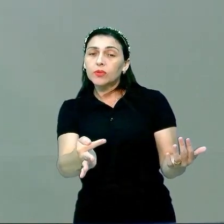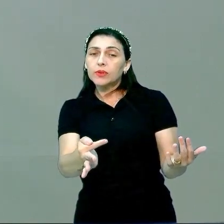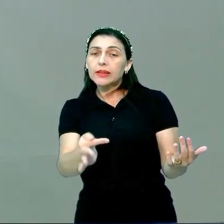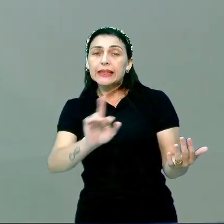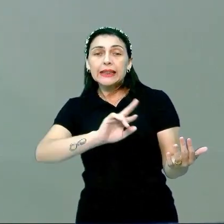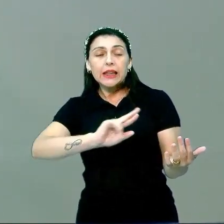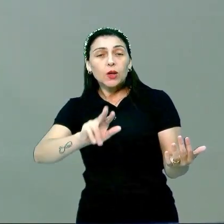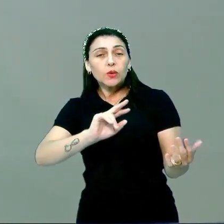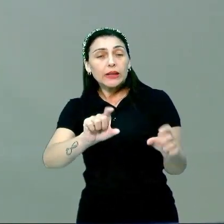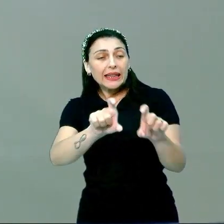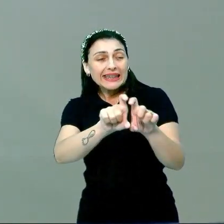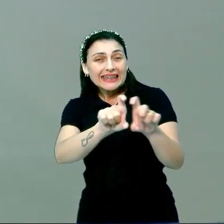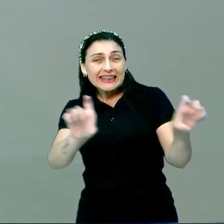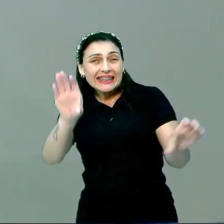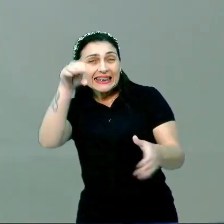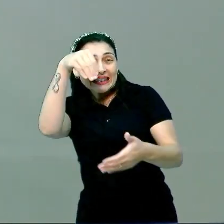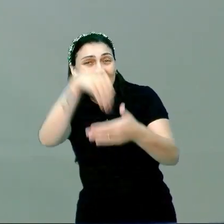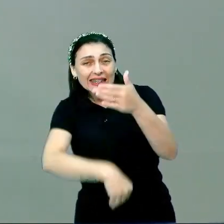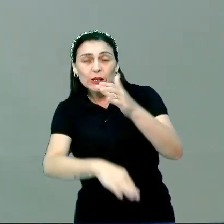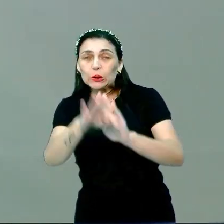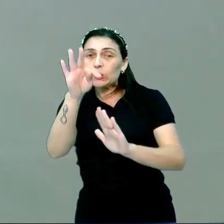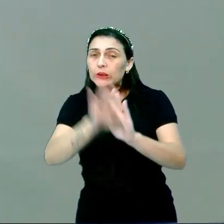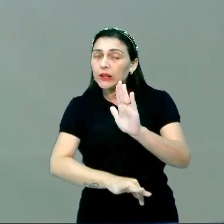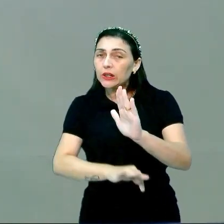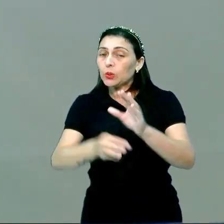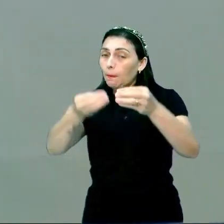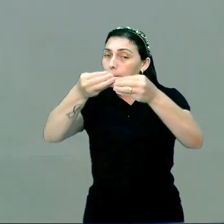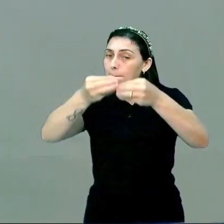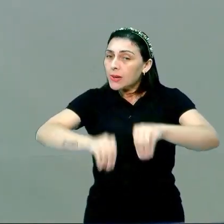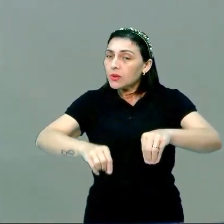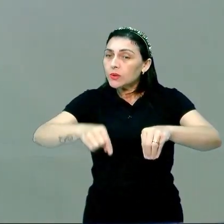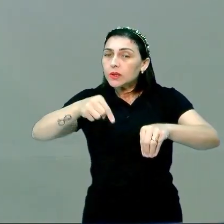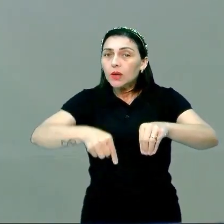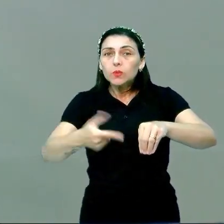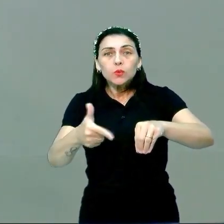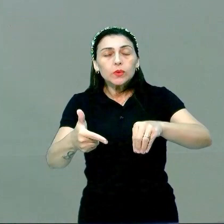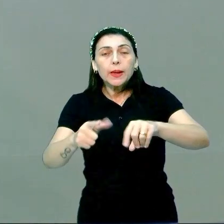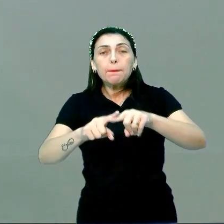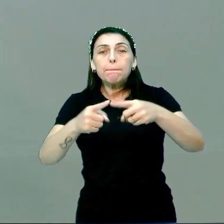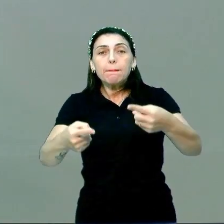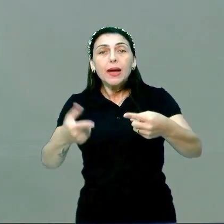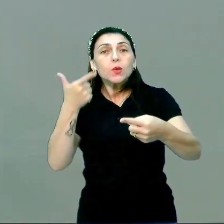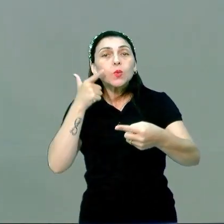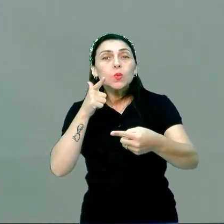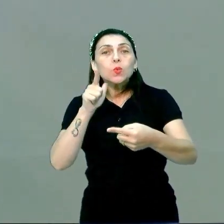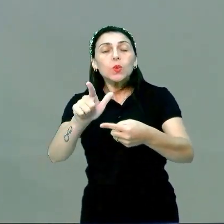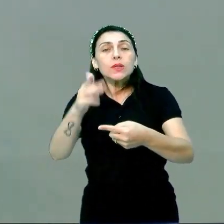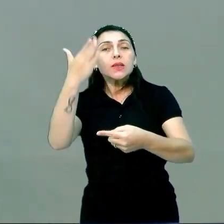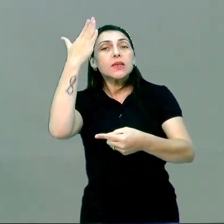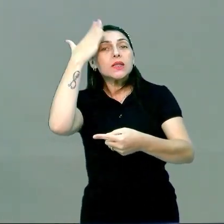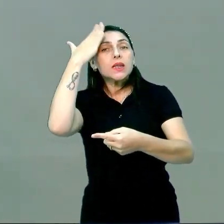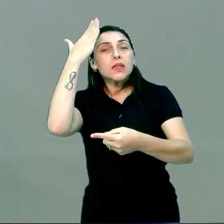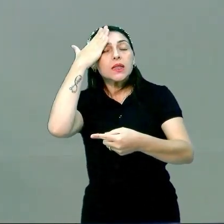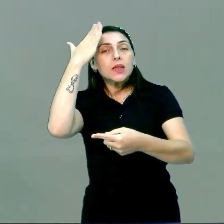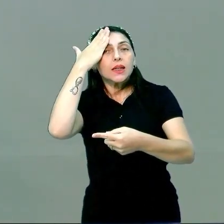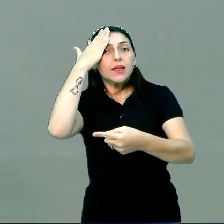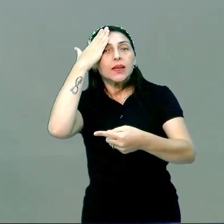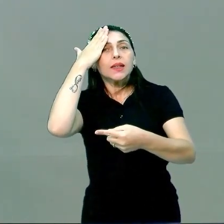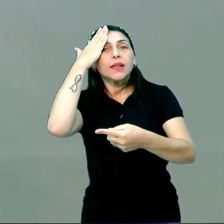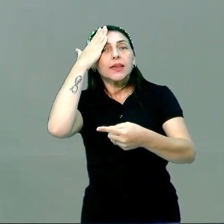ela não está explícita no texto. Não tem prejudicial lá escrito dessa maneira. Tem o quê? Contra